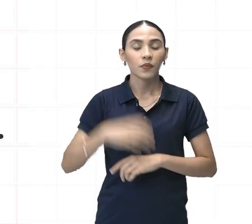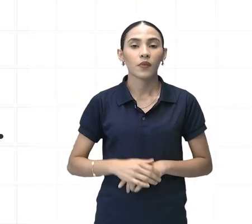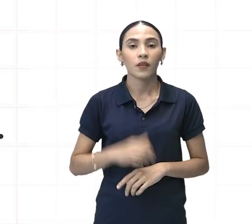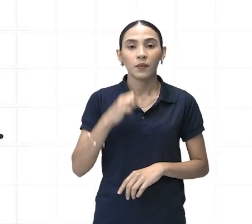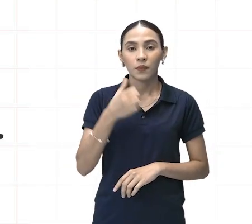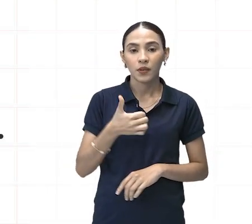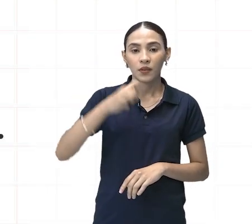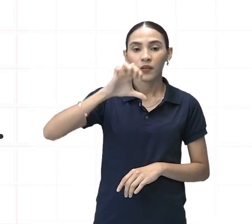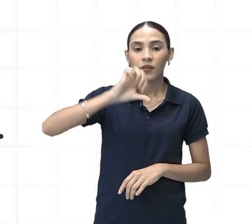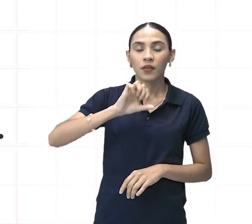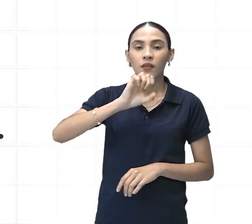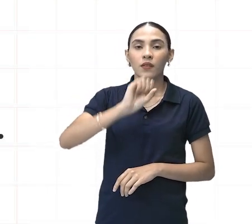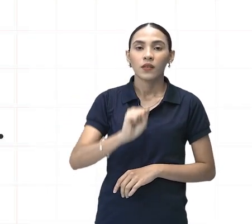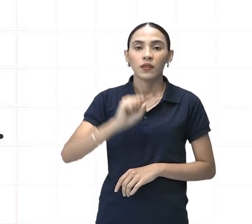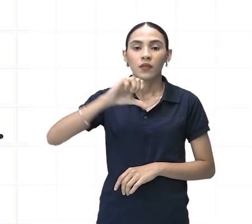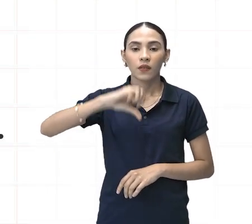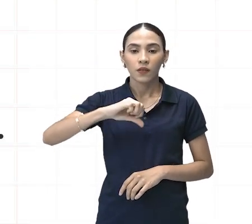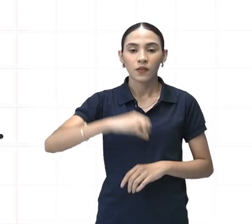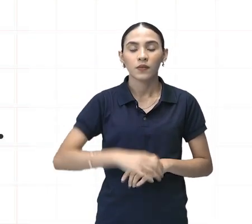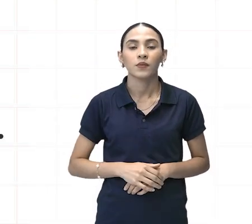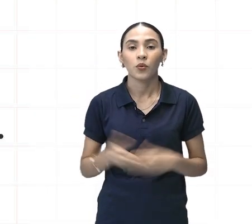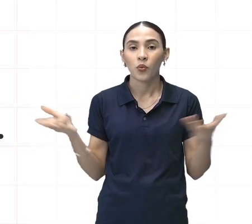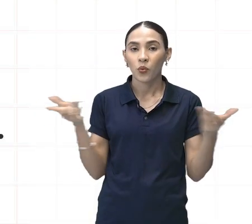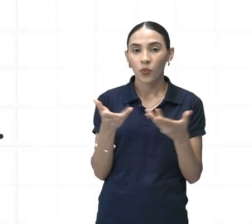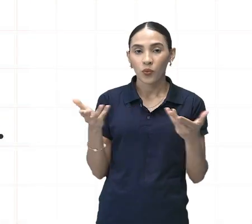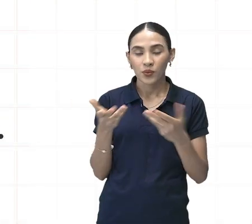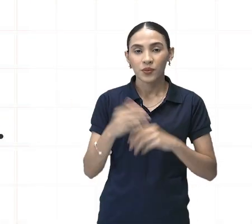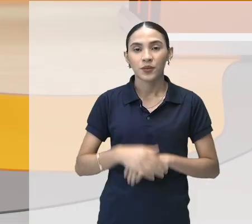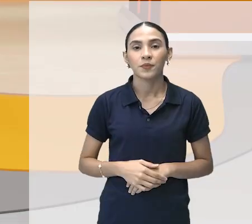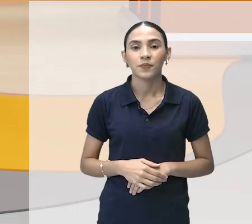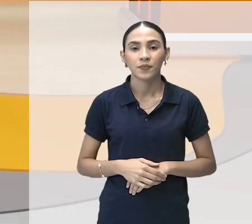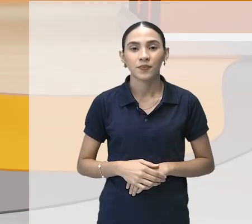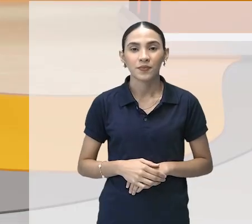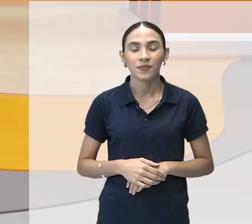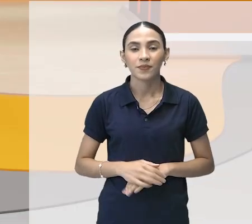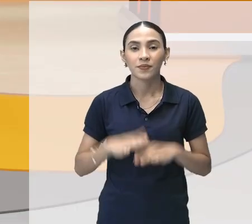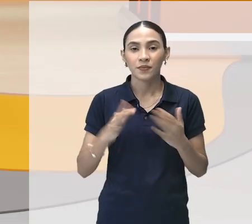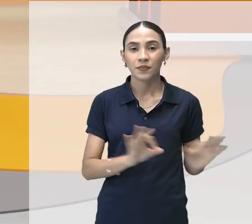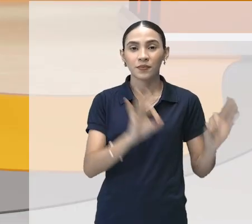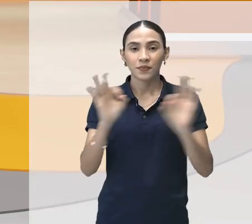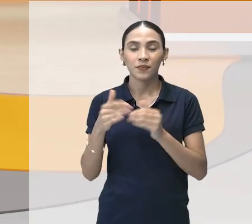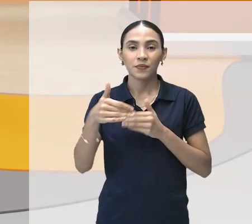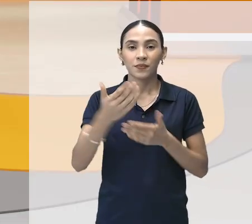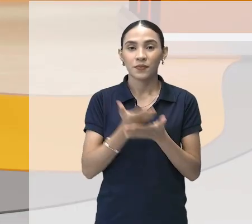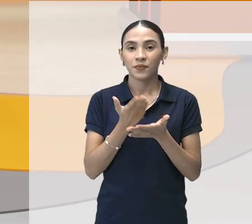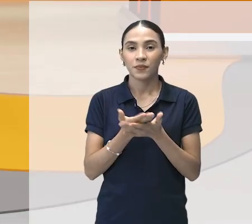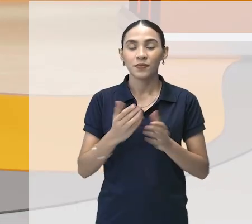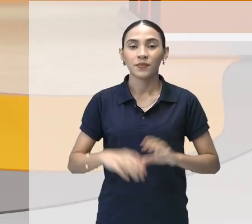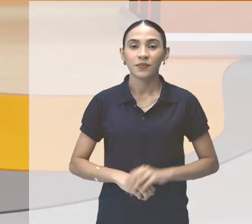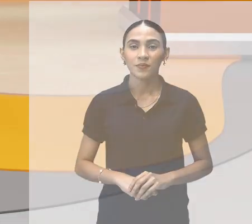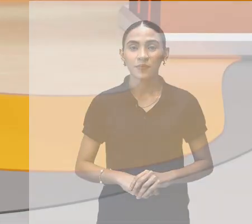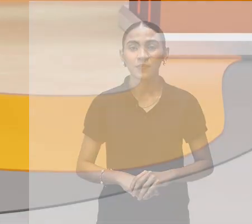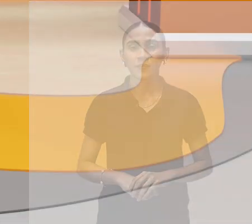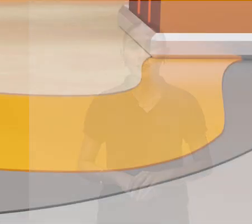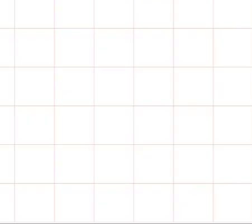culturais de 1989 aos dias atuais. Vamos à nossa aula?